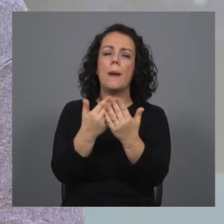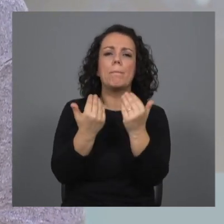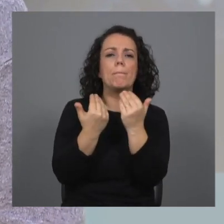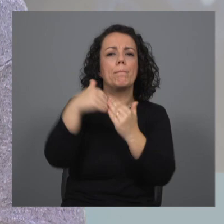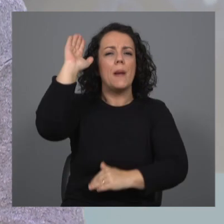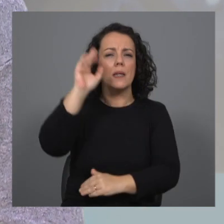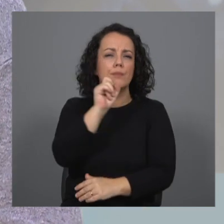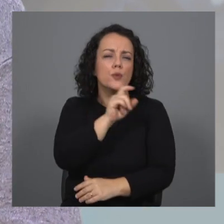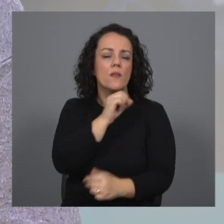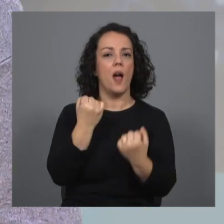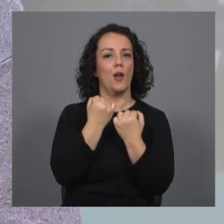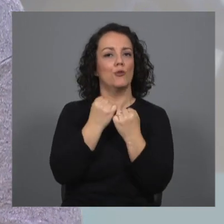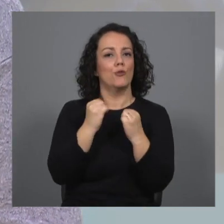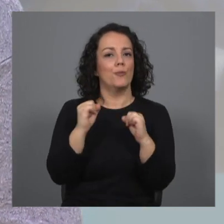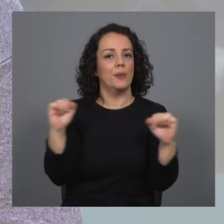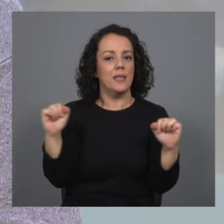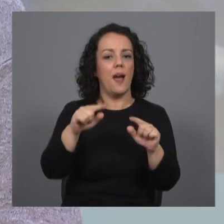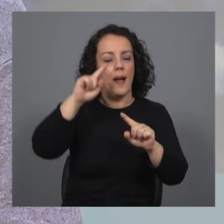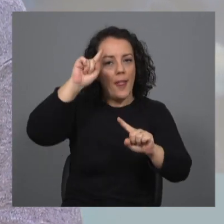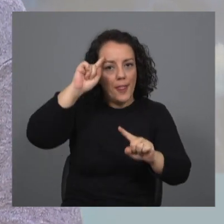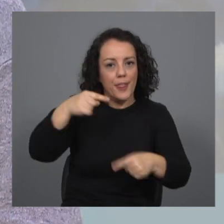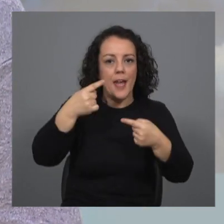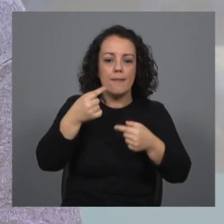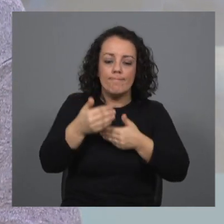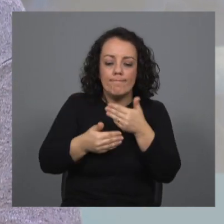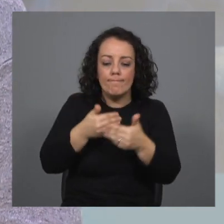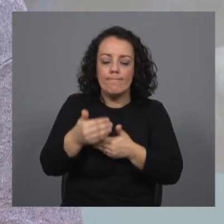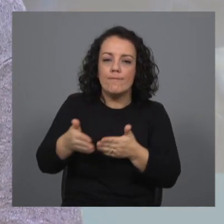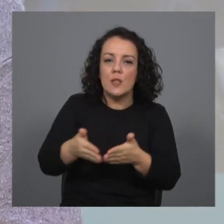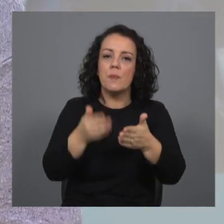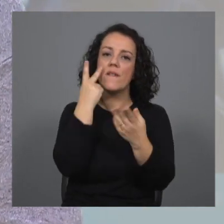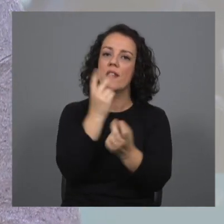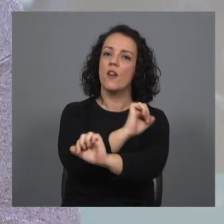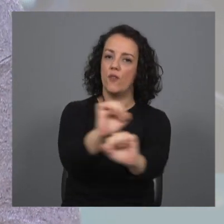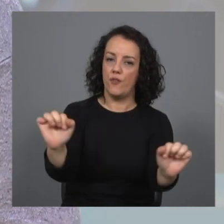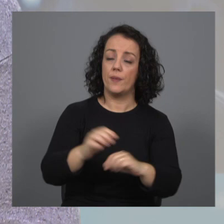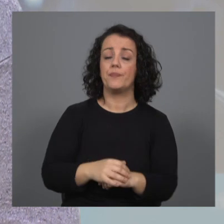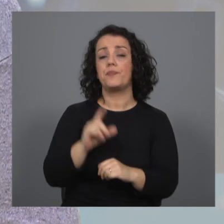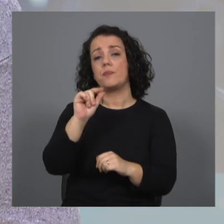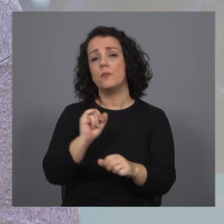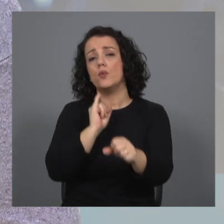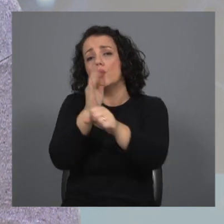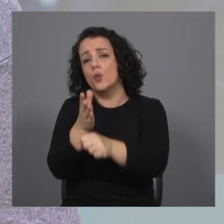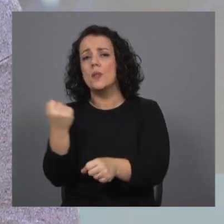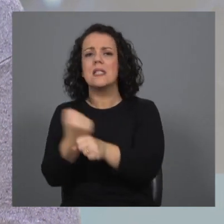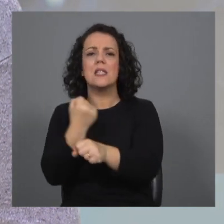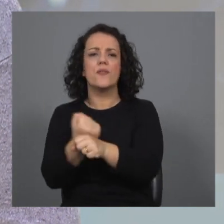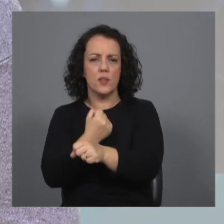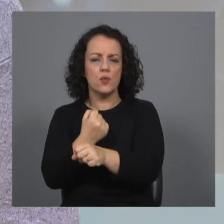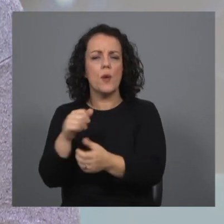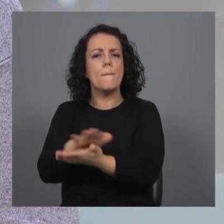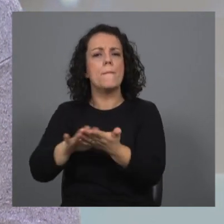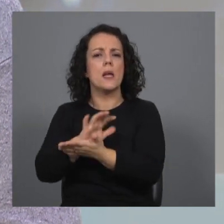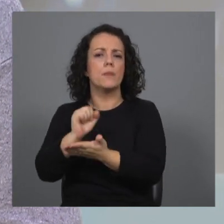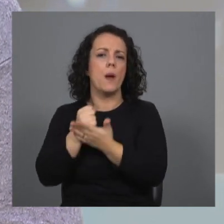pessoas e dar-lhes capacidade de seguirem os seus percursos de vida. Depois temos os serviços bases de apoio na